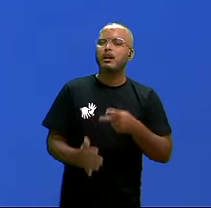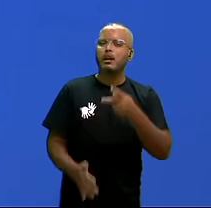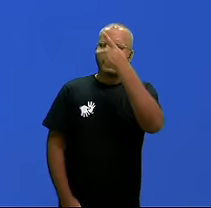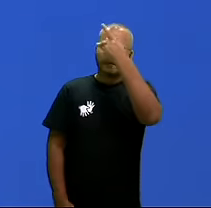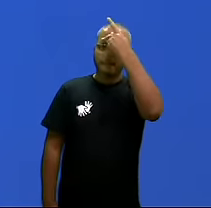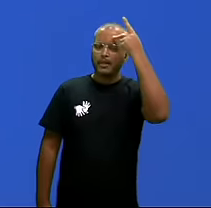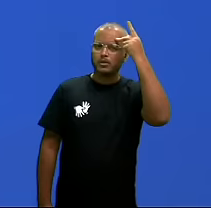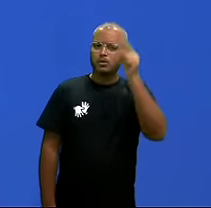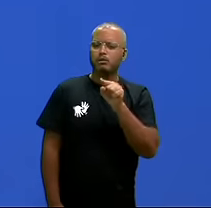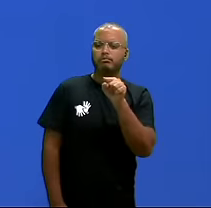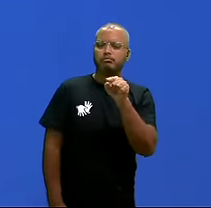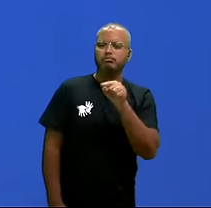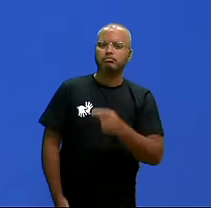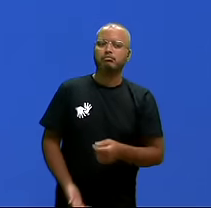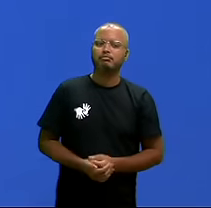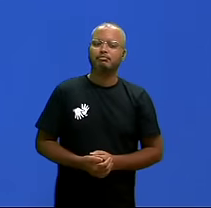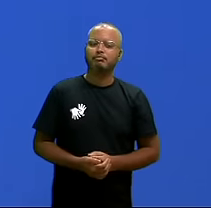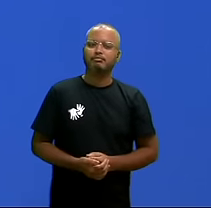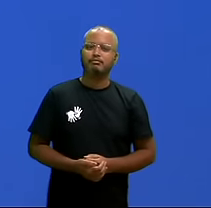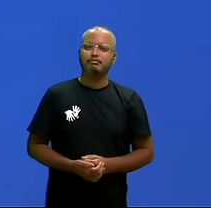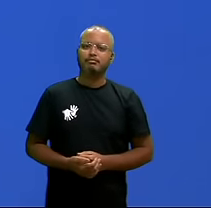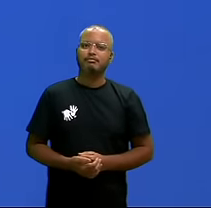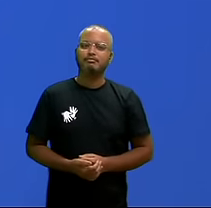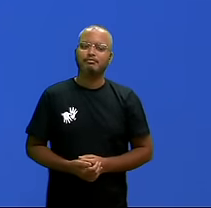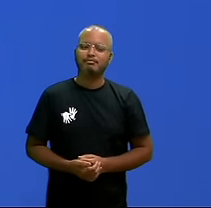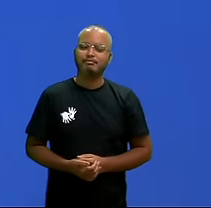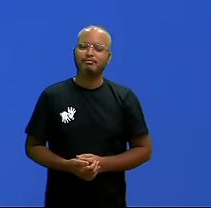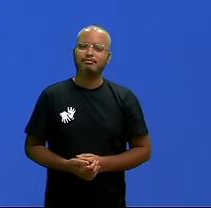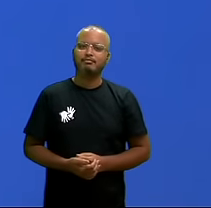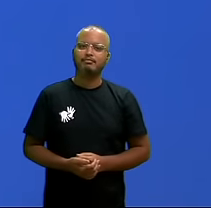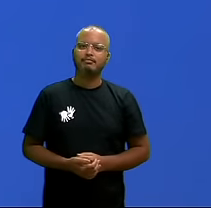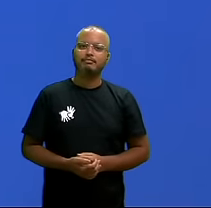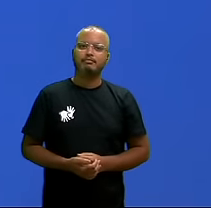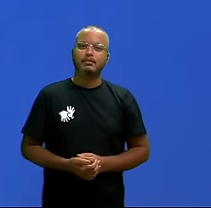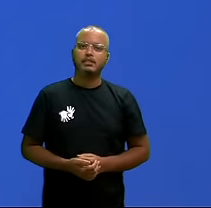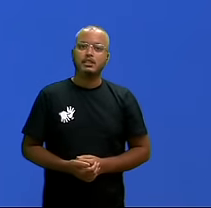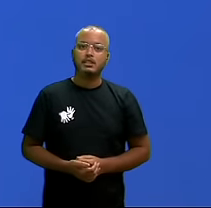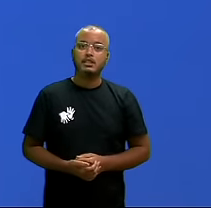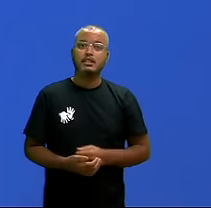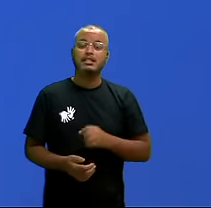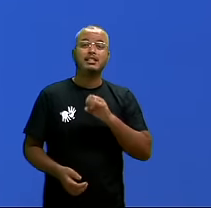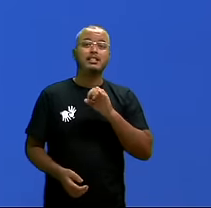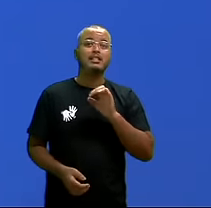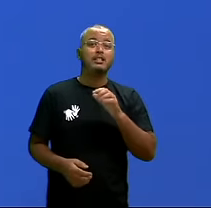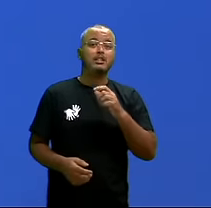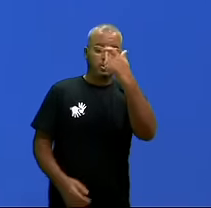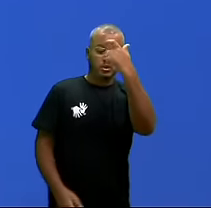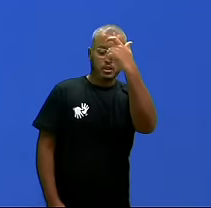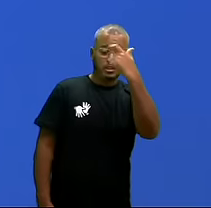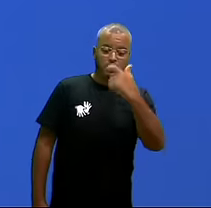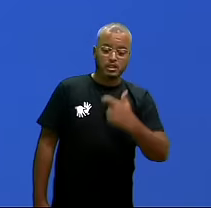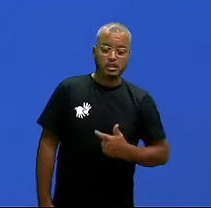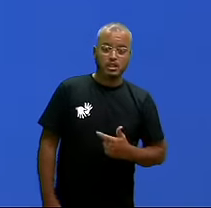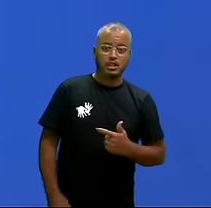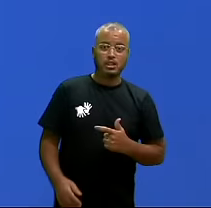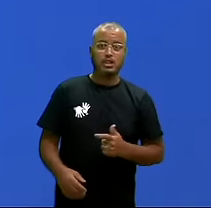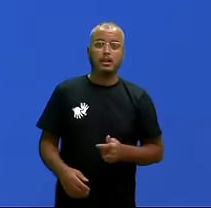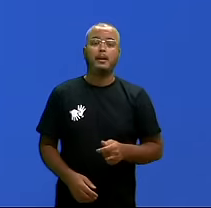íntegra, ela nunca pecou. Mas integridade não significa isso. Integridade significa ser inteiro, ser pleno.